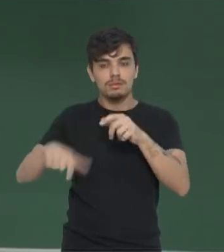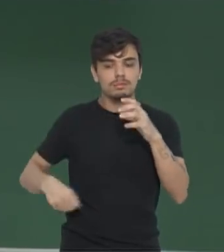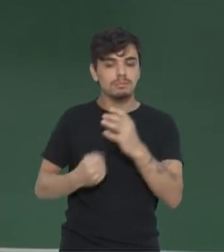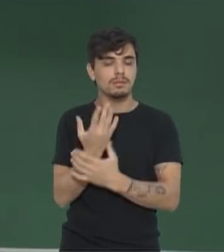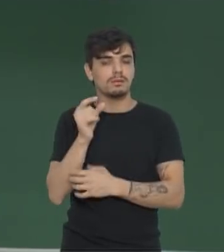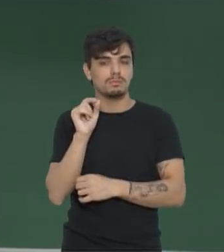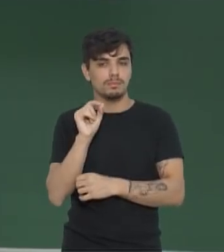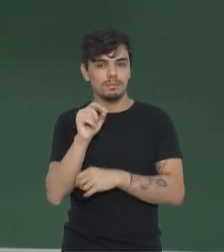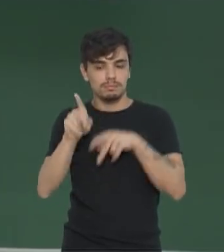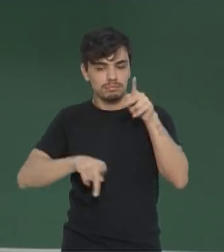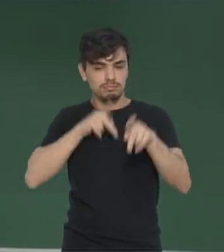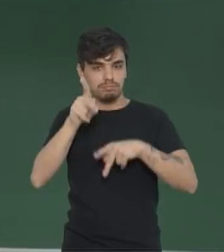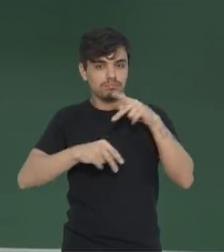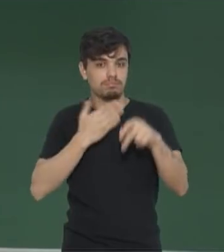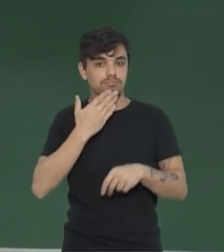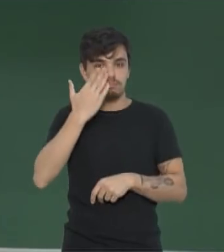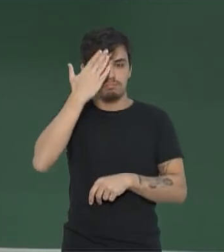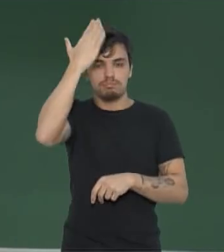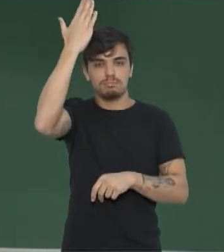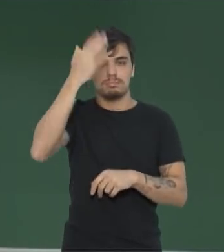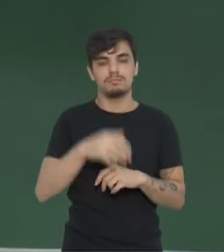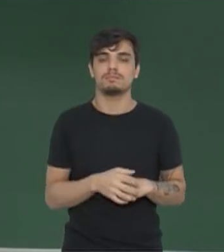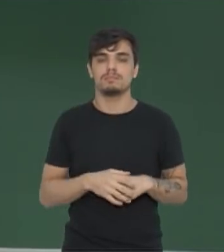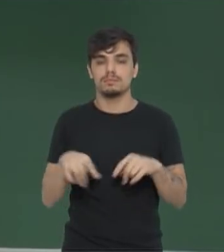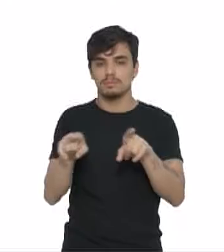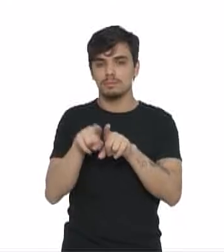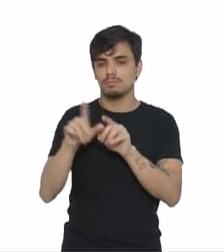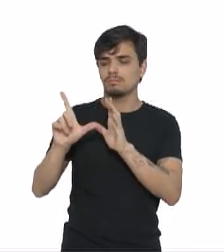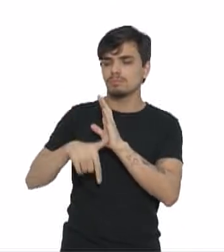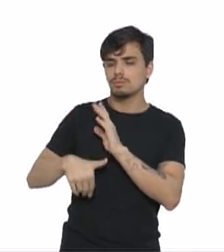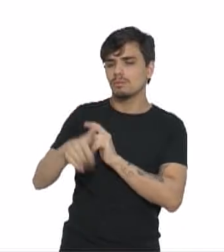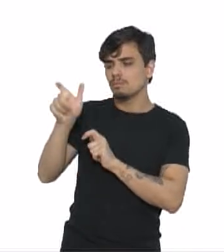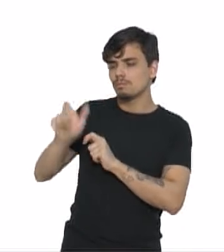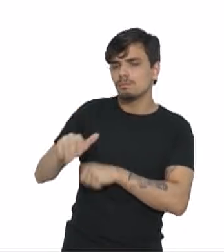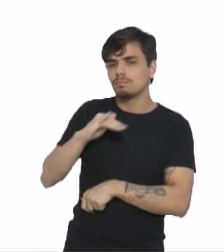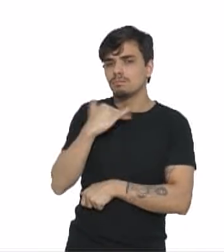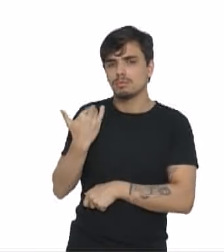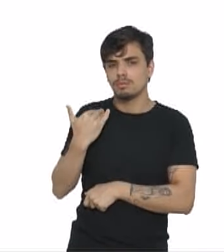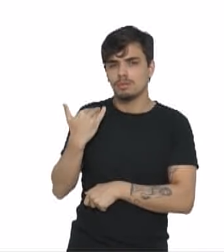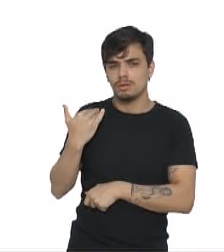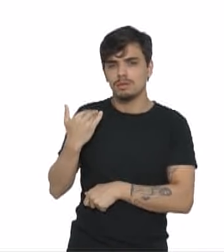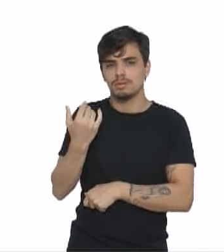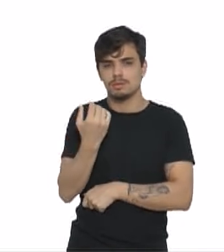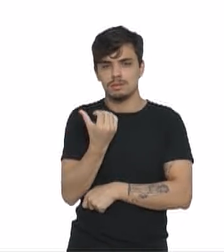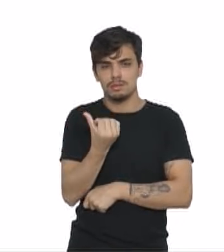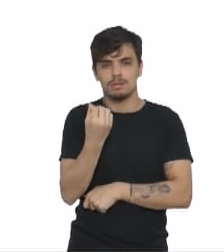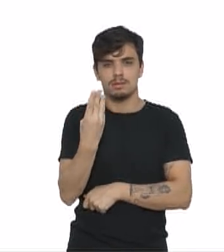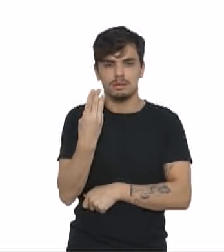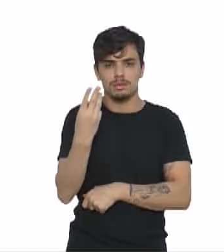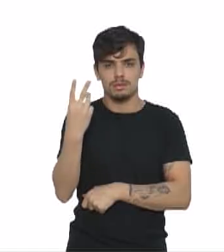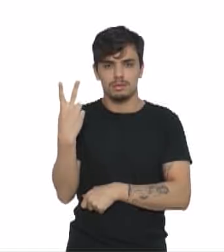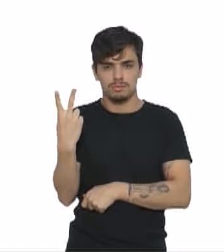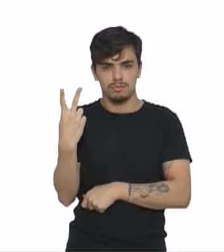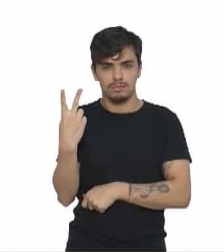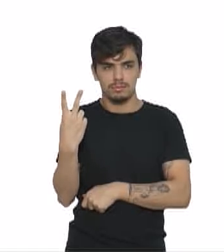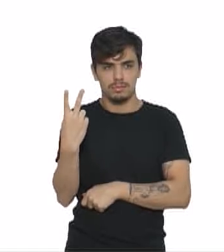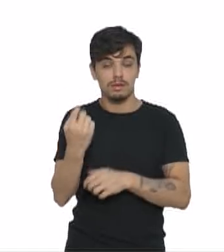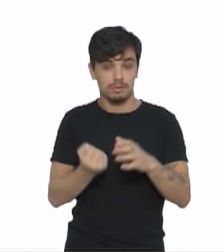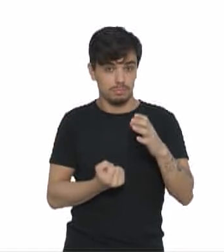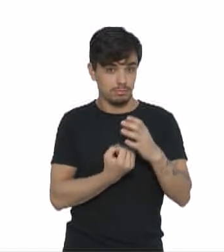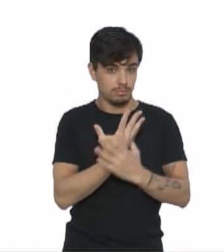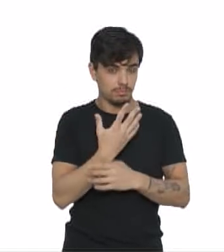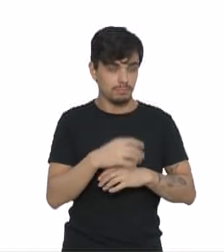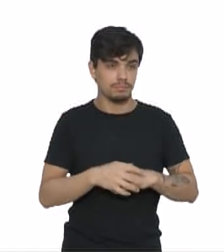surgiu o povo árabe. Logo após a morte de Maomé em 632, 622, a